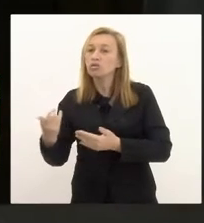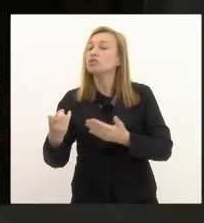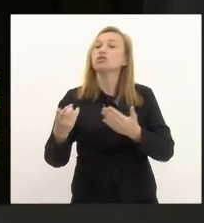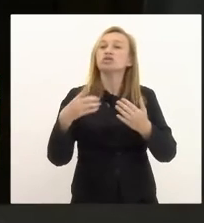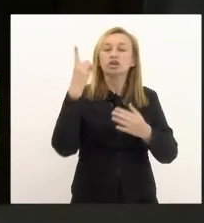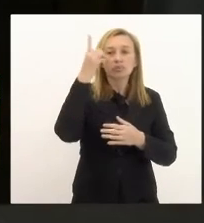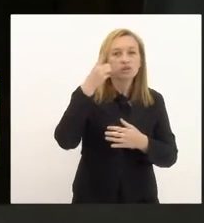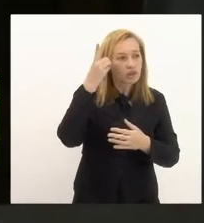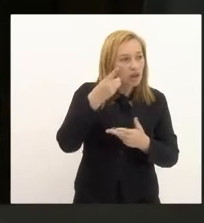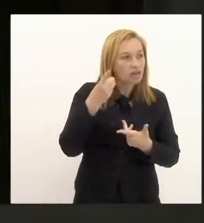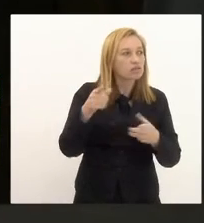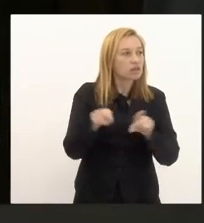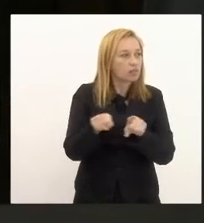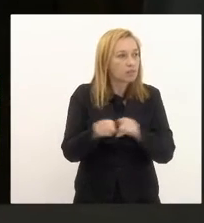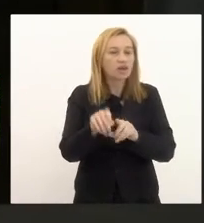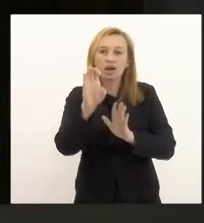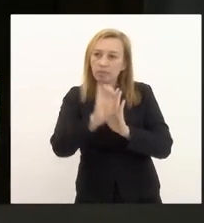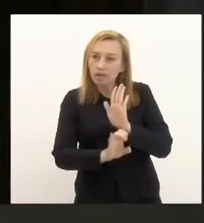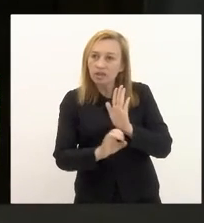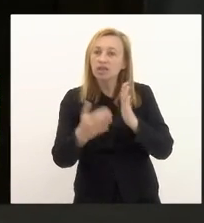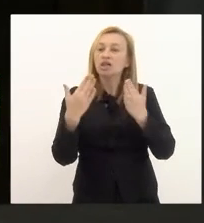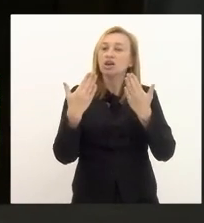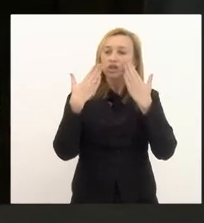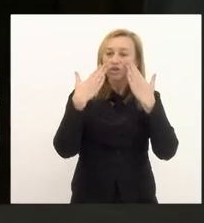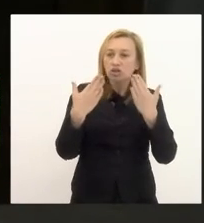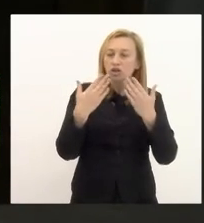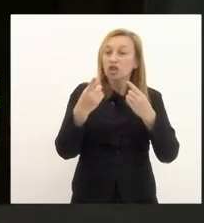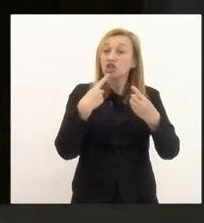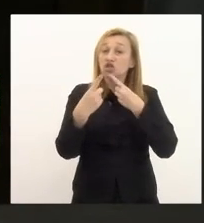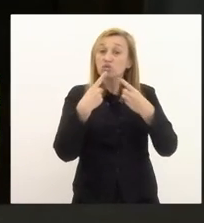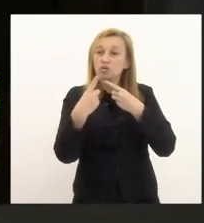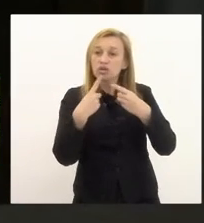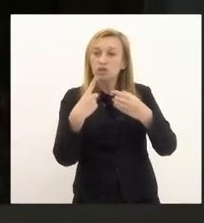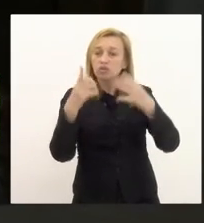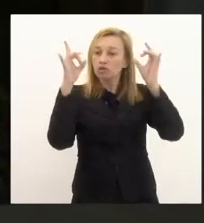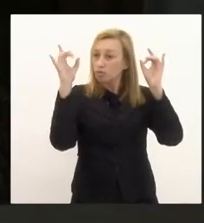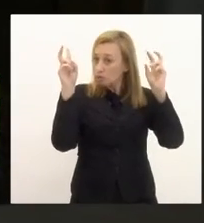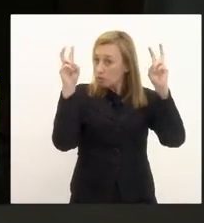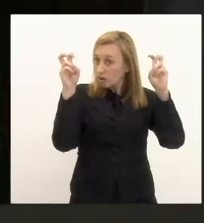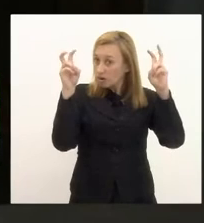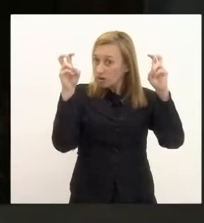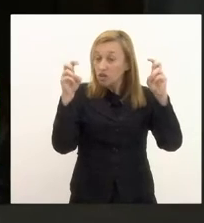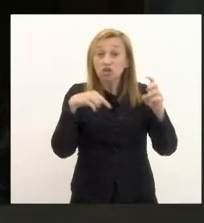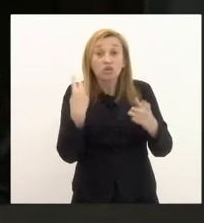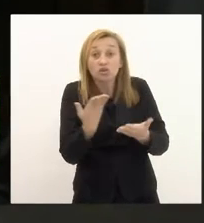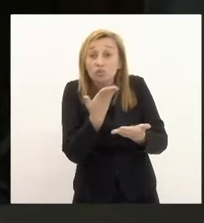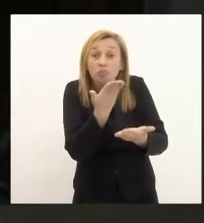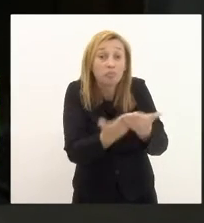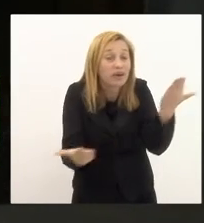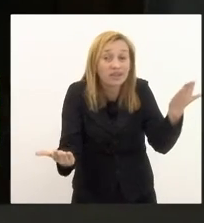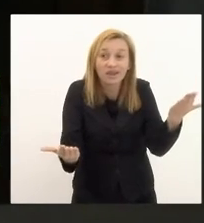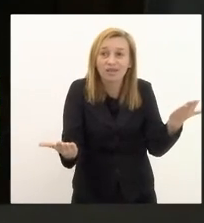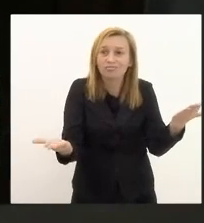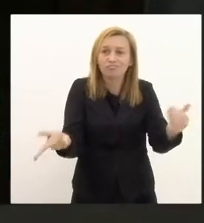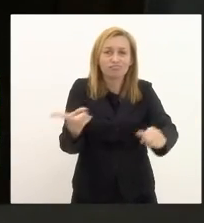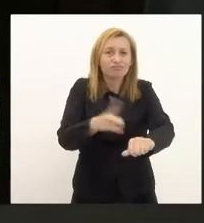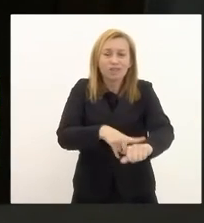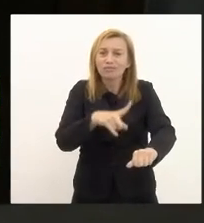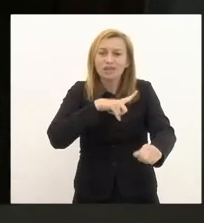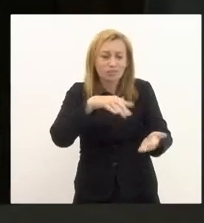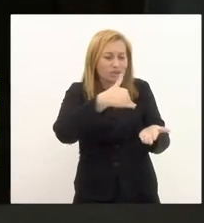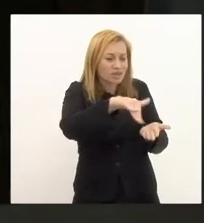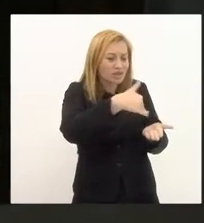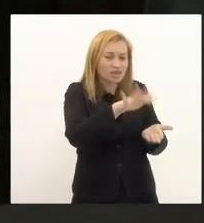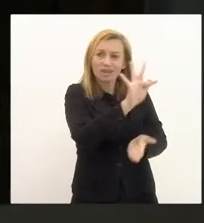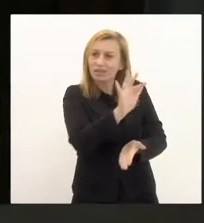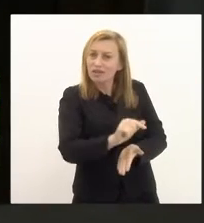aqui tenham emendas e discussões pontuais sobre a matéria que a gente está desperdiçando pelo secretário de